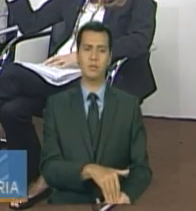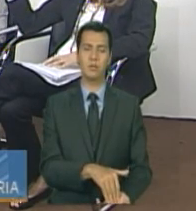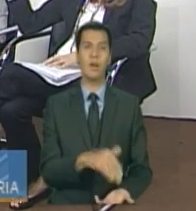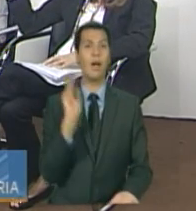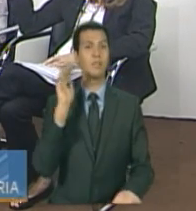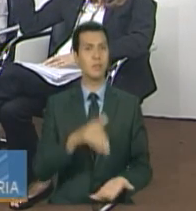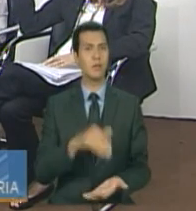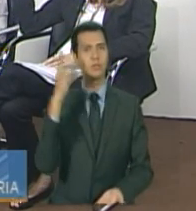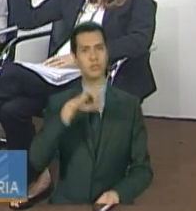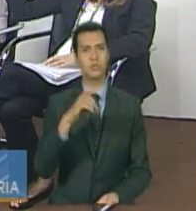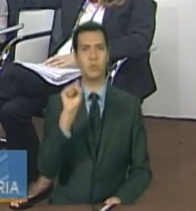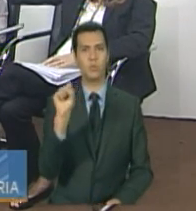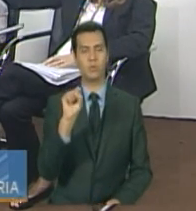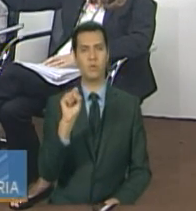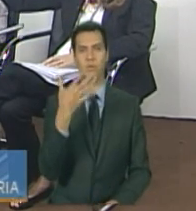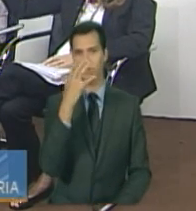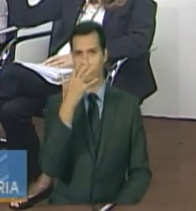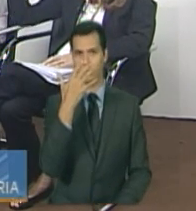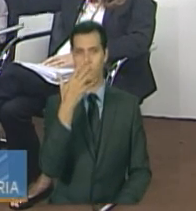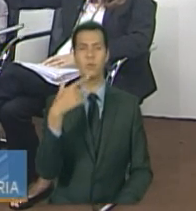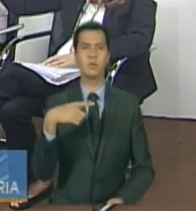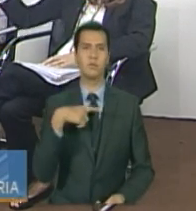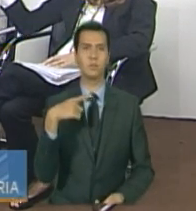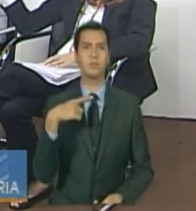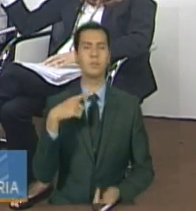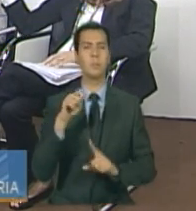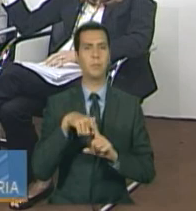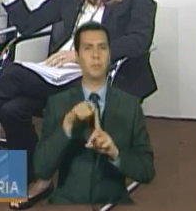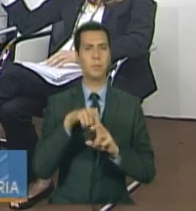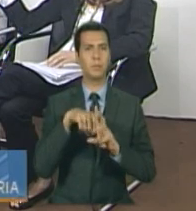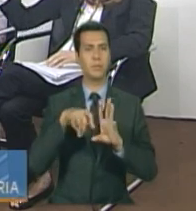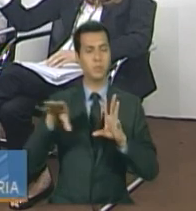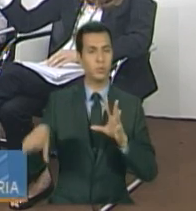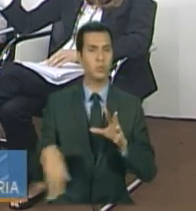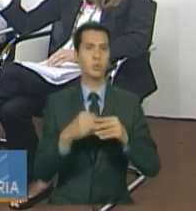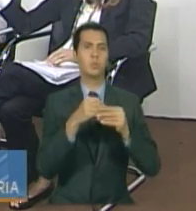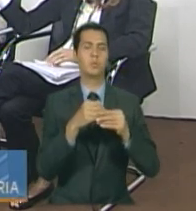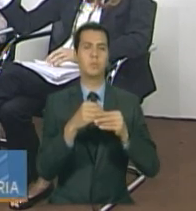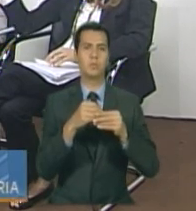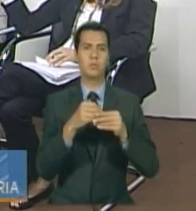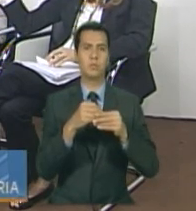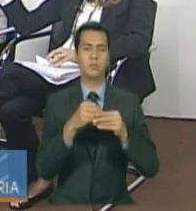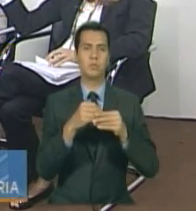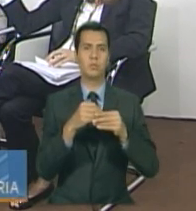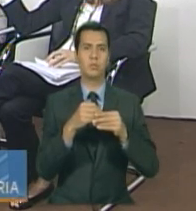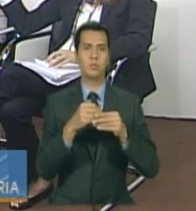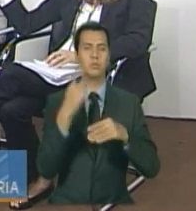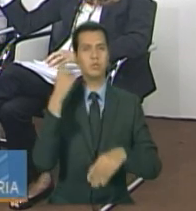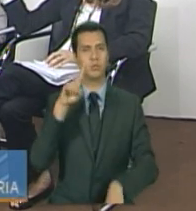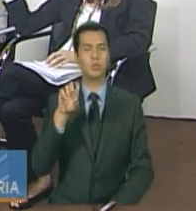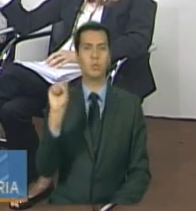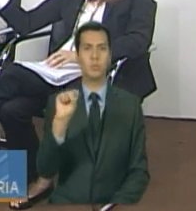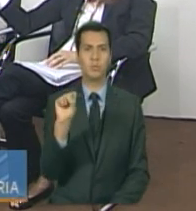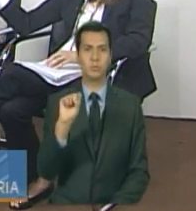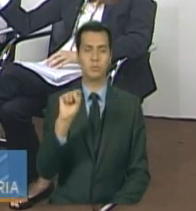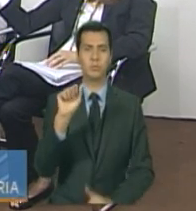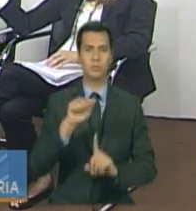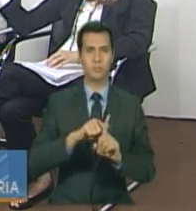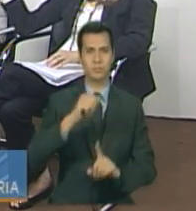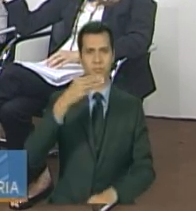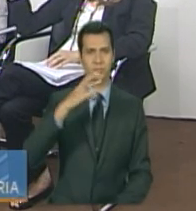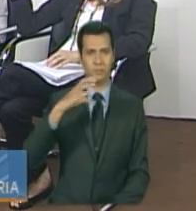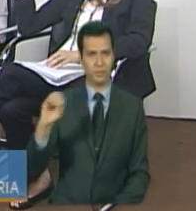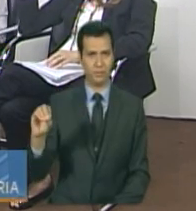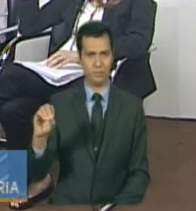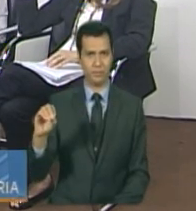e o prazo suplementar, que são mais 3 meses que ele ganha para a equipe volante, no dia 8 de março.